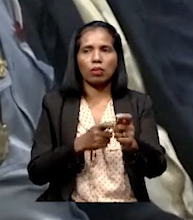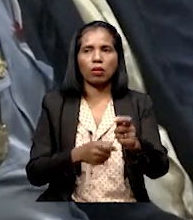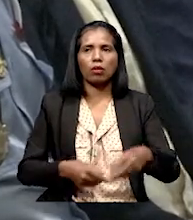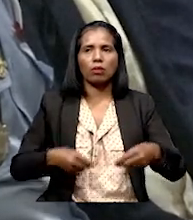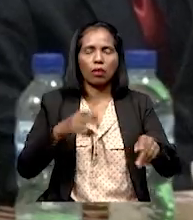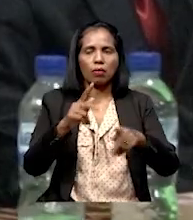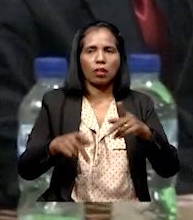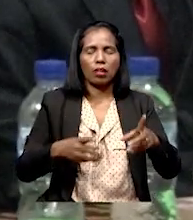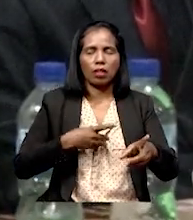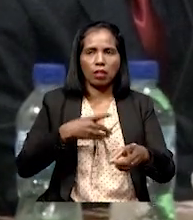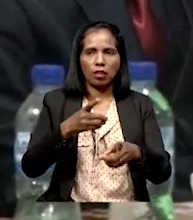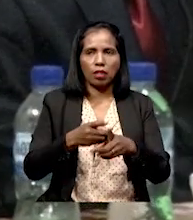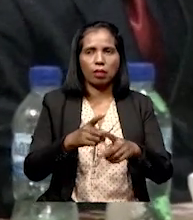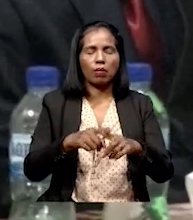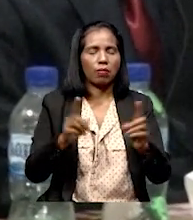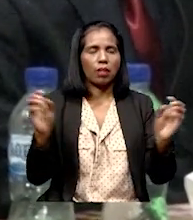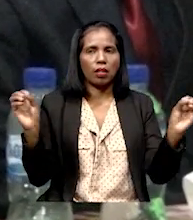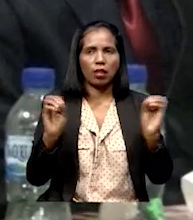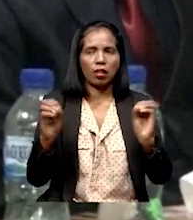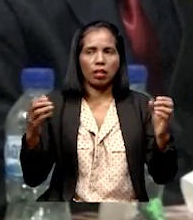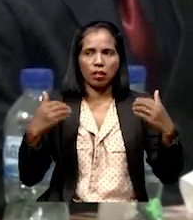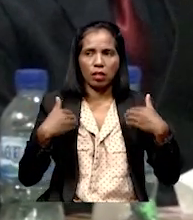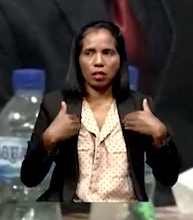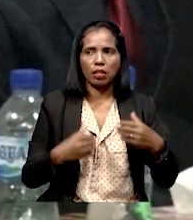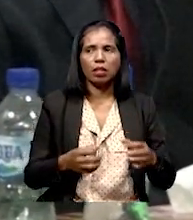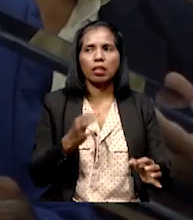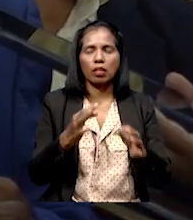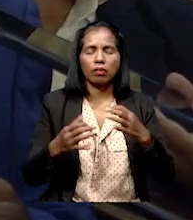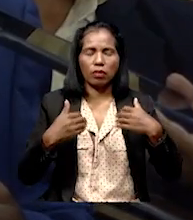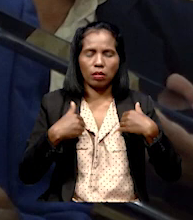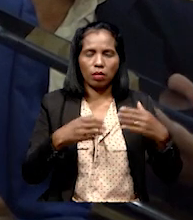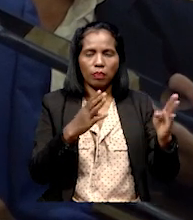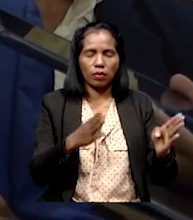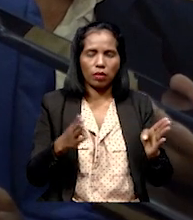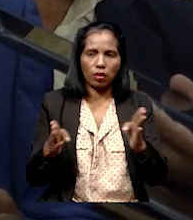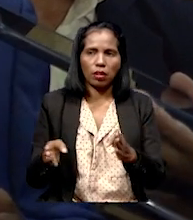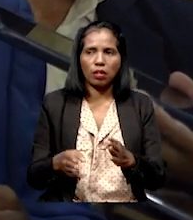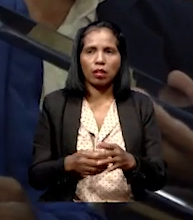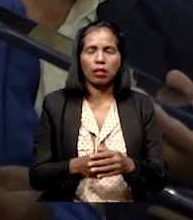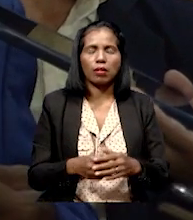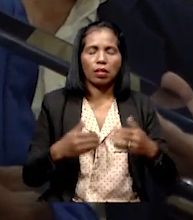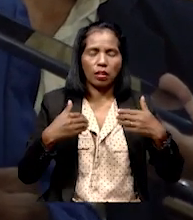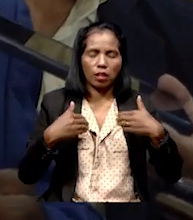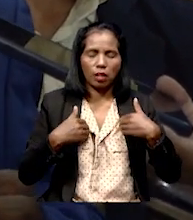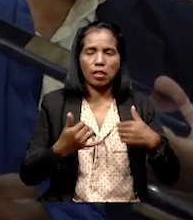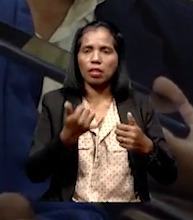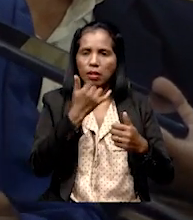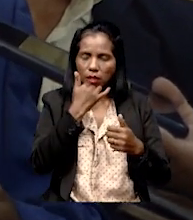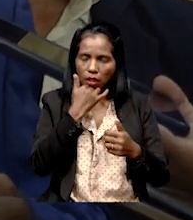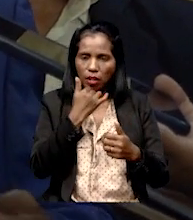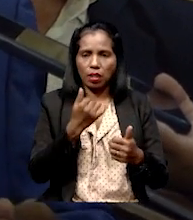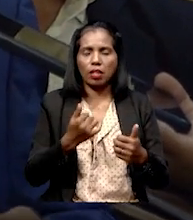Mas acto dano lá acontece. Se o processo lá, maka acontece irregularidade em Roma,